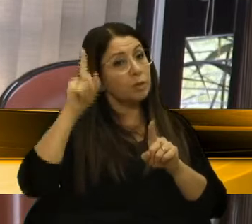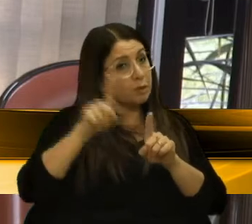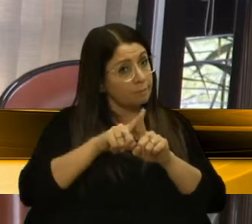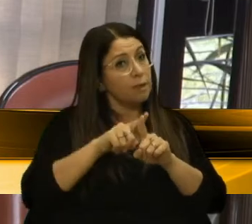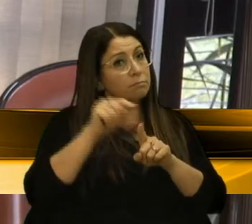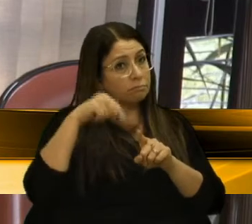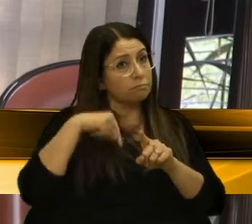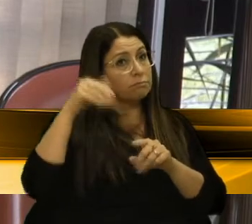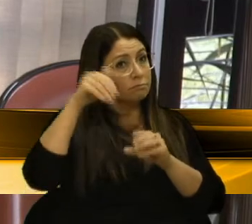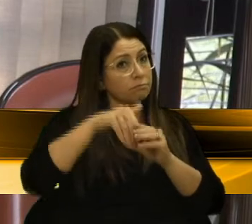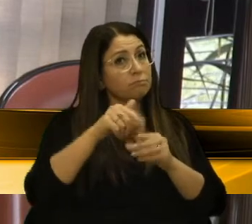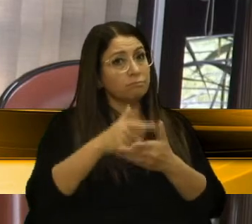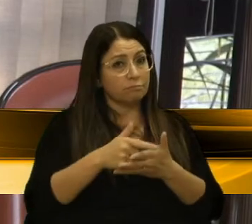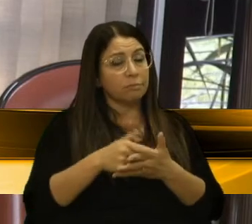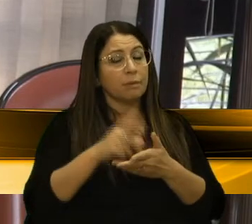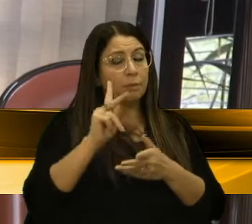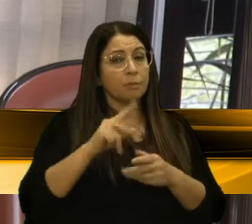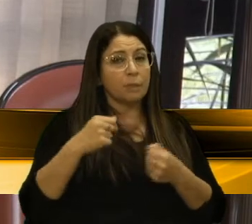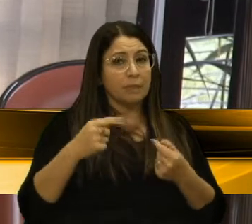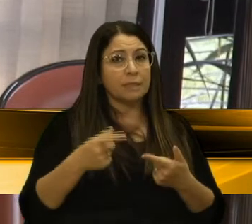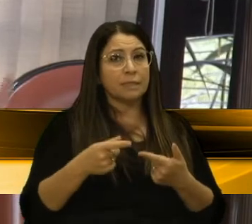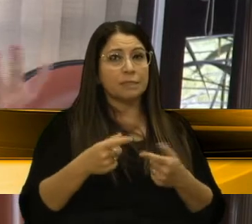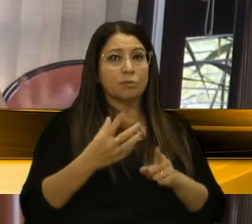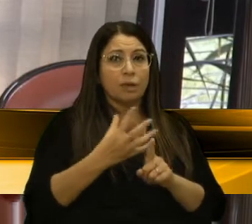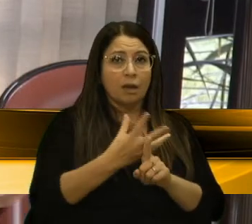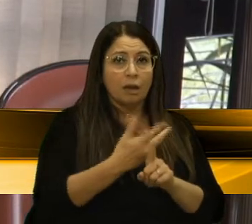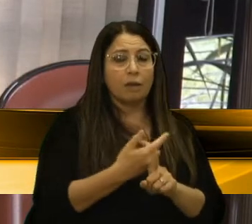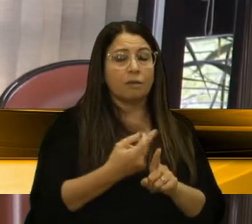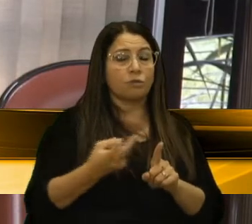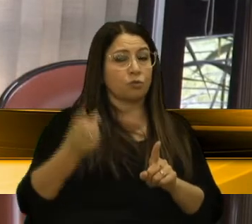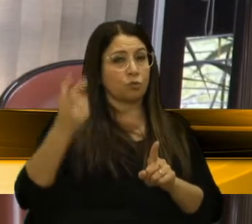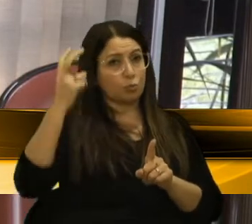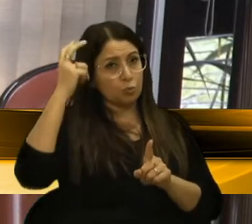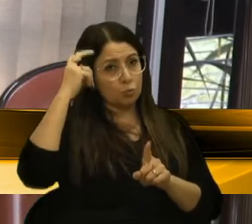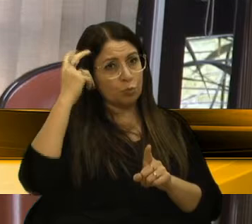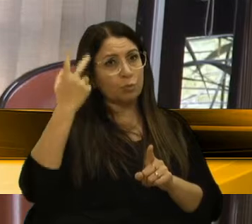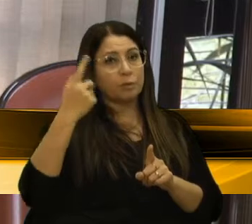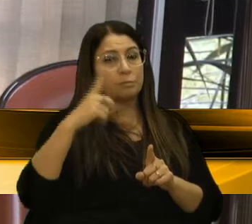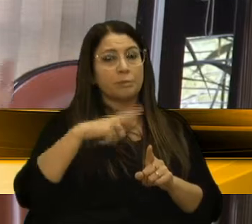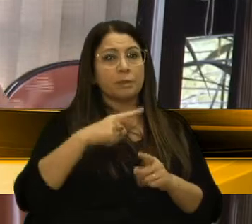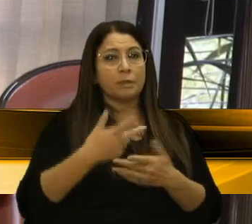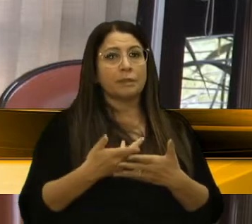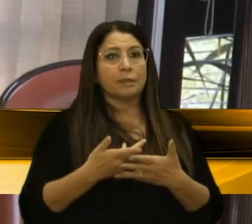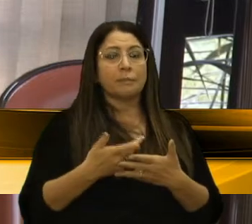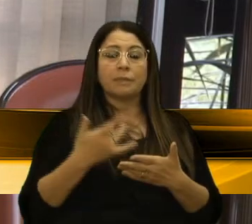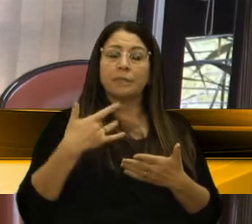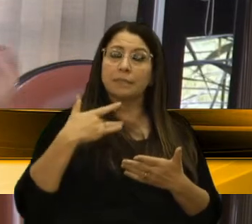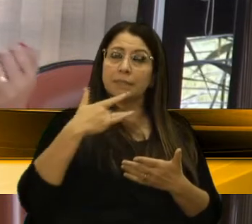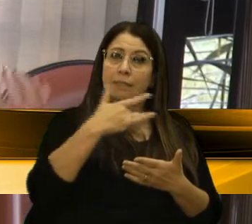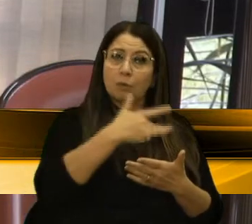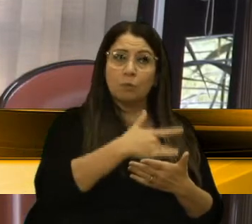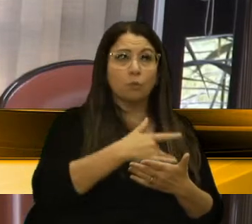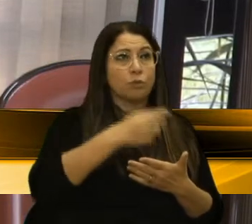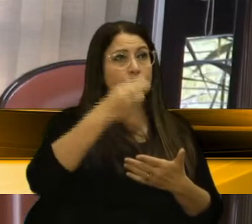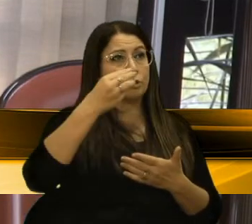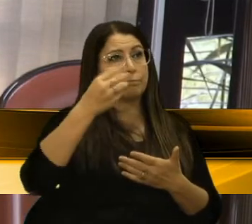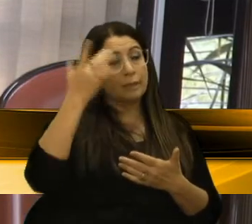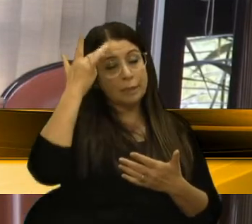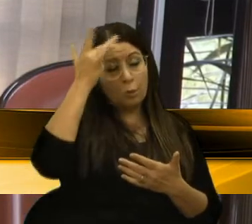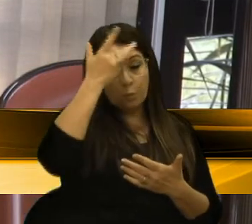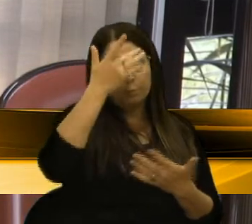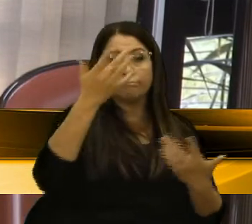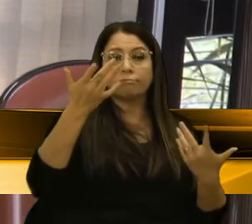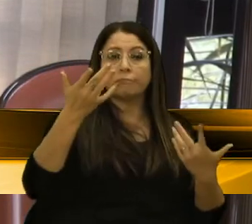por isso. As pessoas precisam de arte, precisam de cultura para ter também saúde mental e